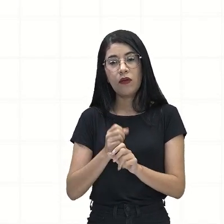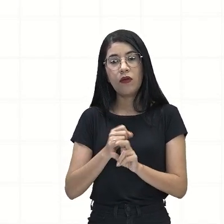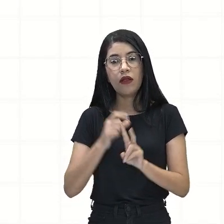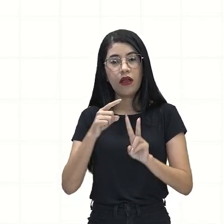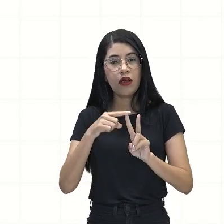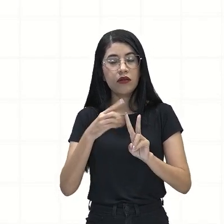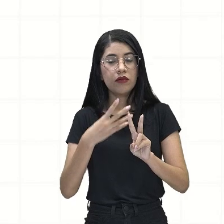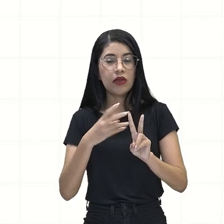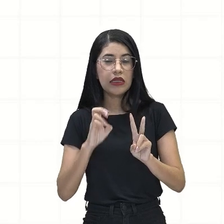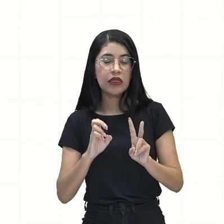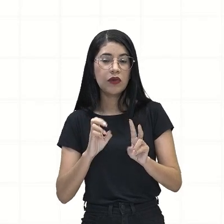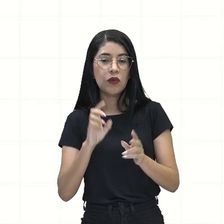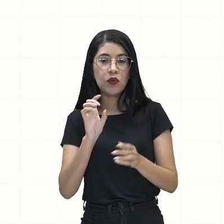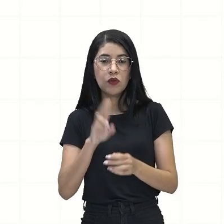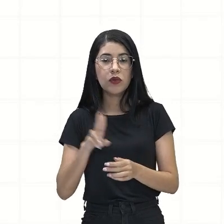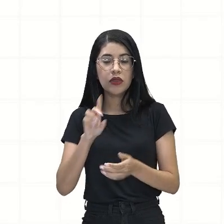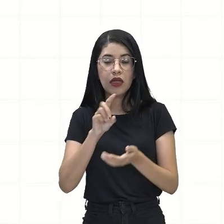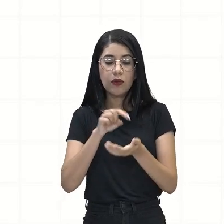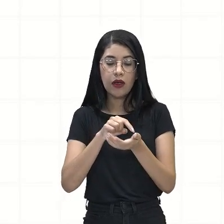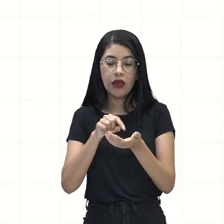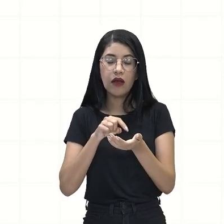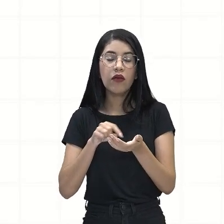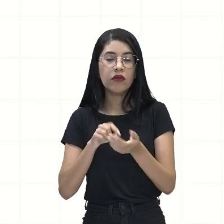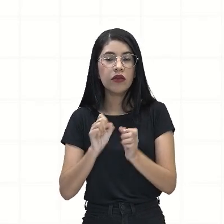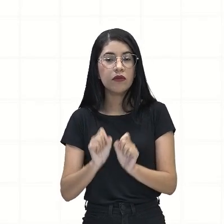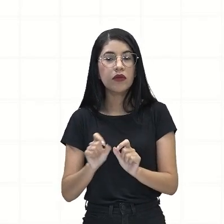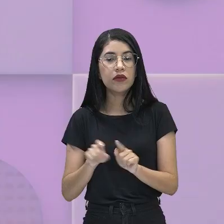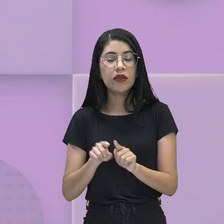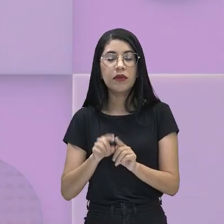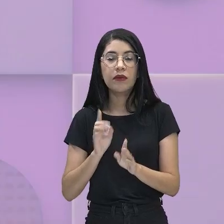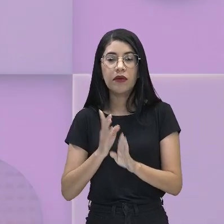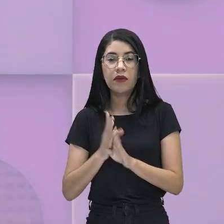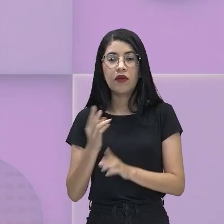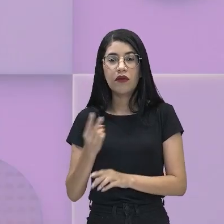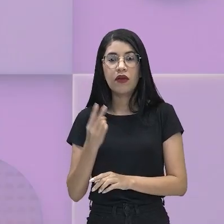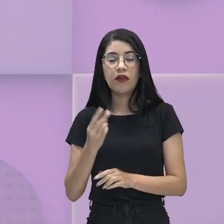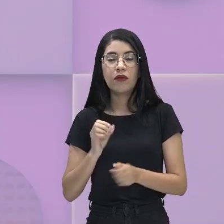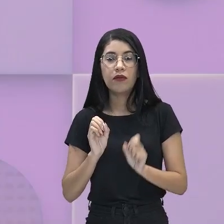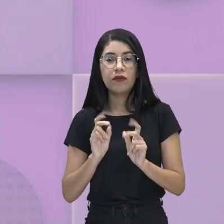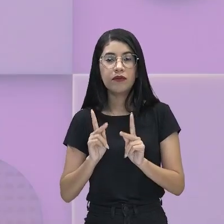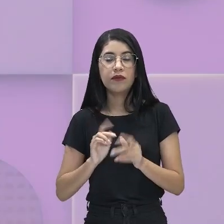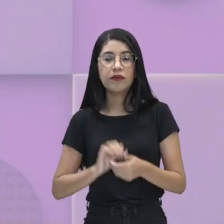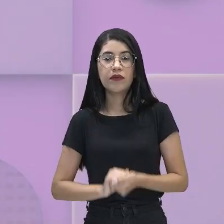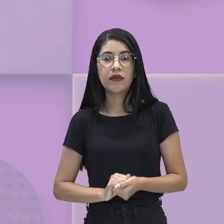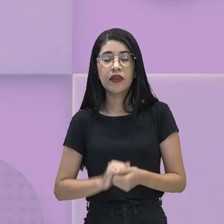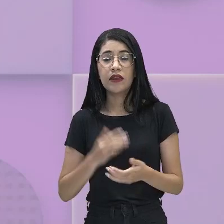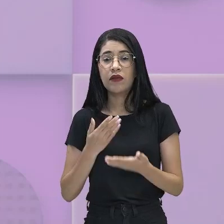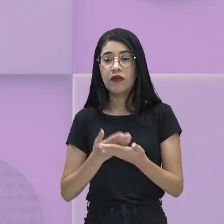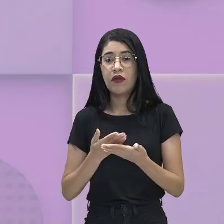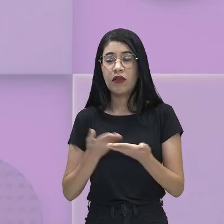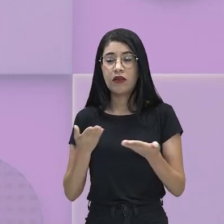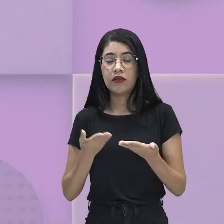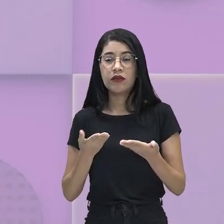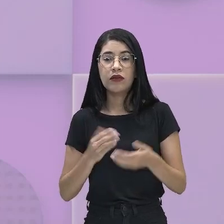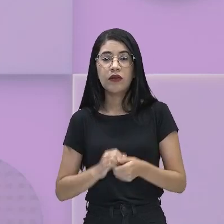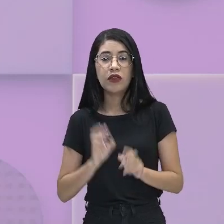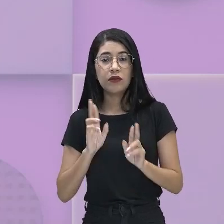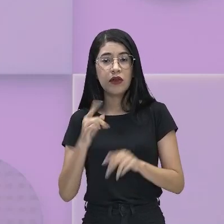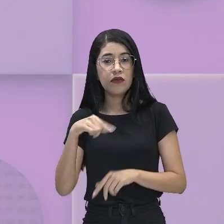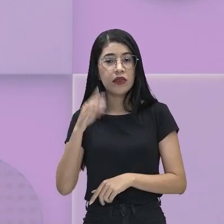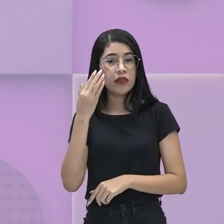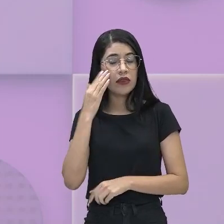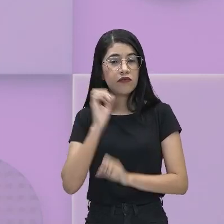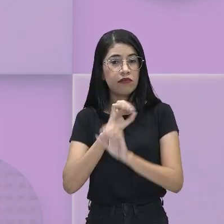numa calculadora, assim, e encontrar aí o valor dessa raiz quadrada, certo? Então, essa foi a nossa aula. Espero que tenham